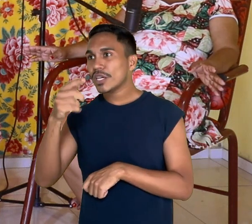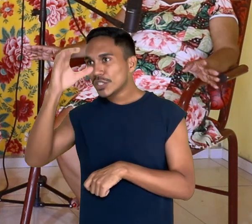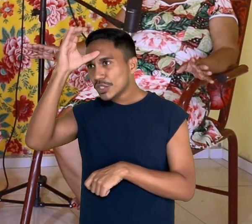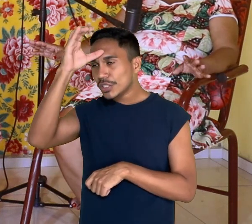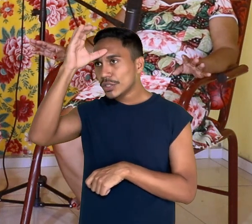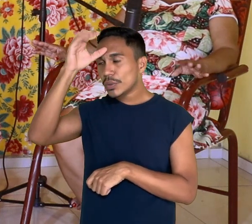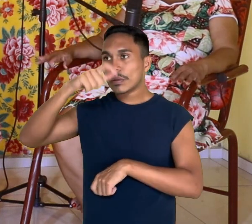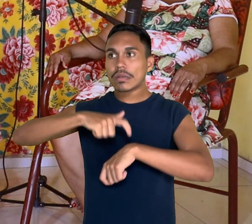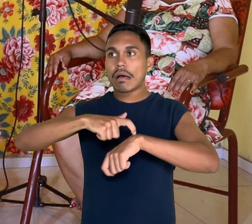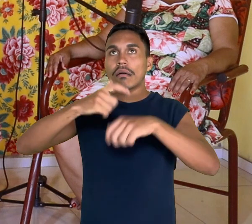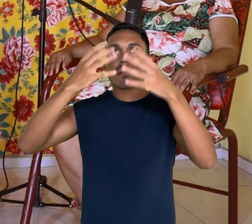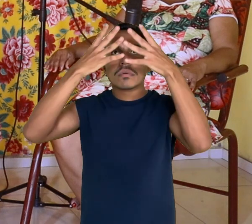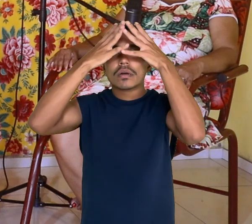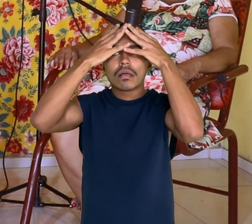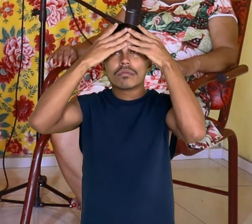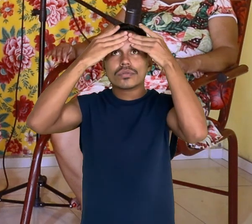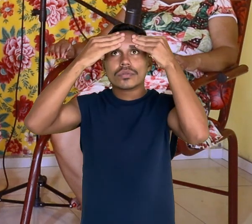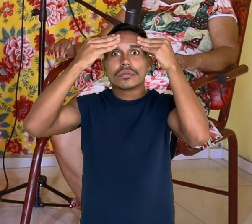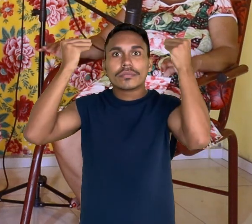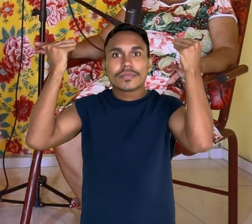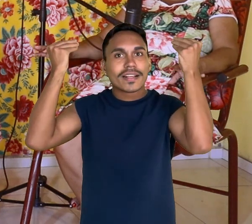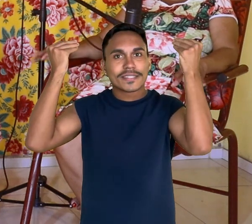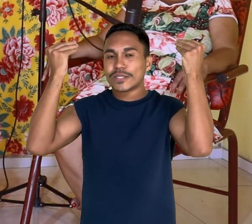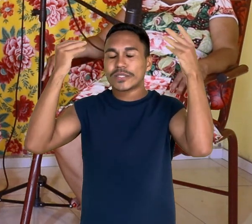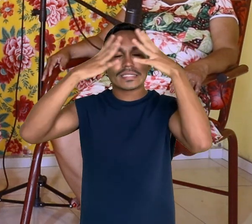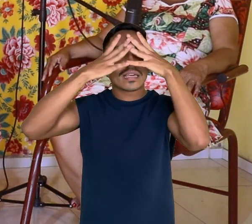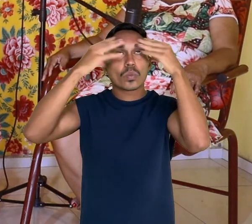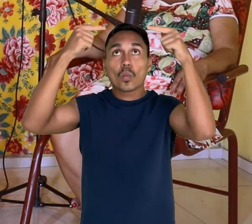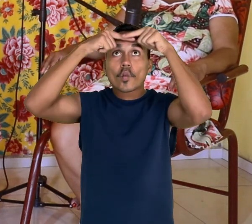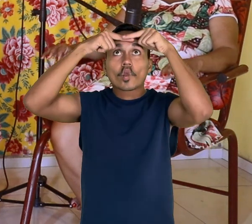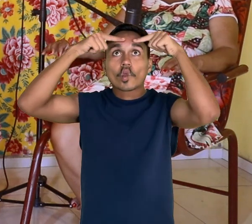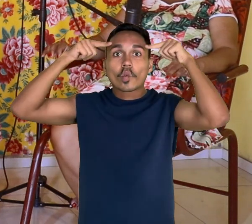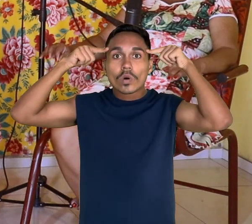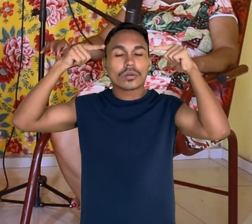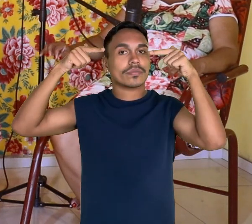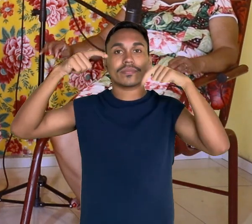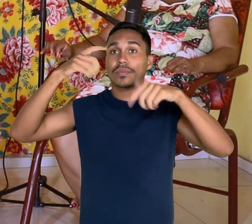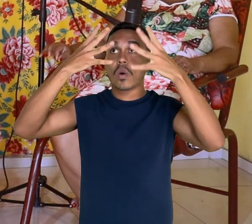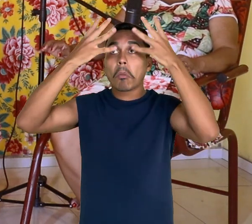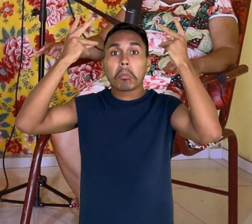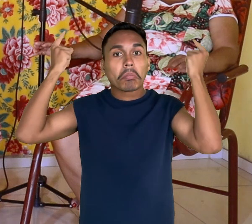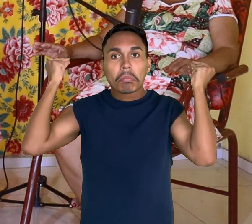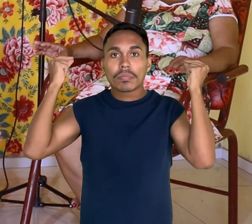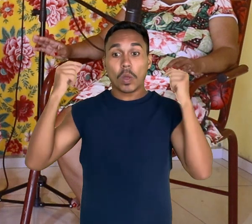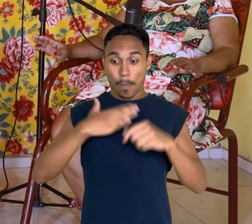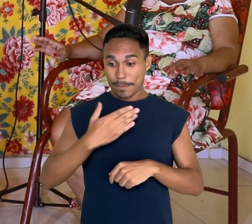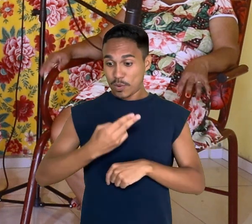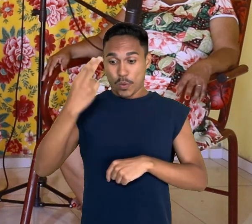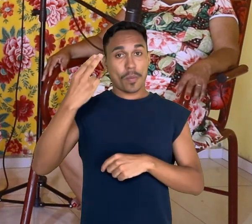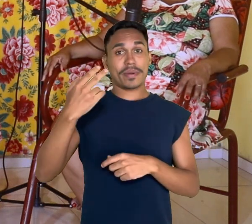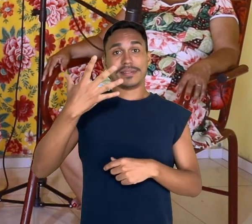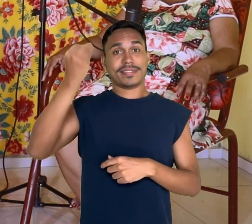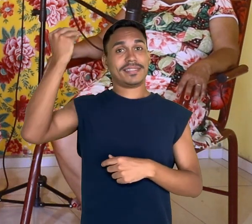grupo, deu um branco na minha cabeça, sumiu tudo. E sumiu tudo, nem o meu nome